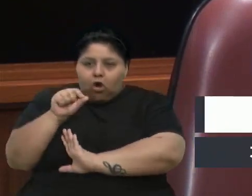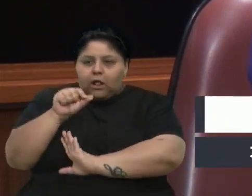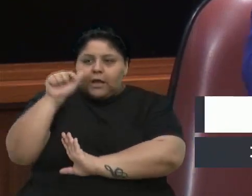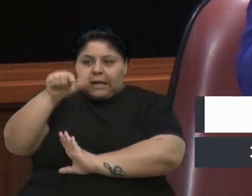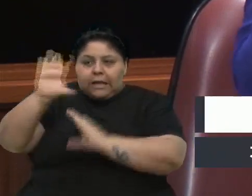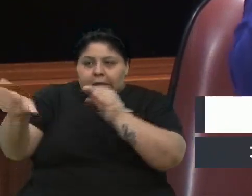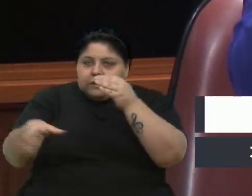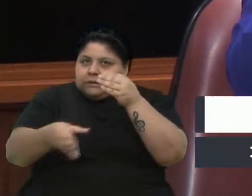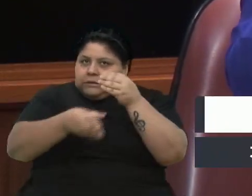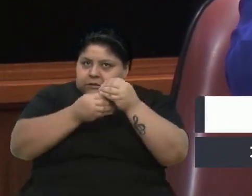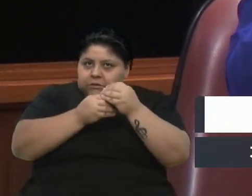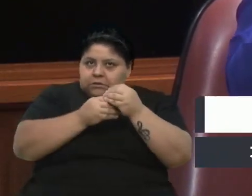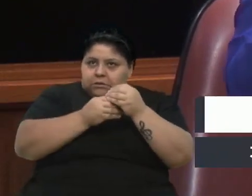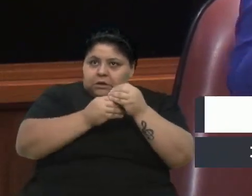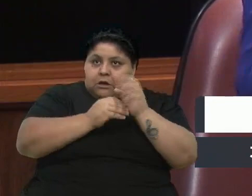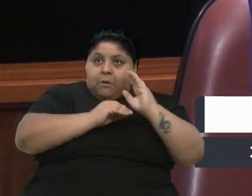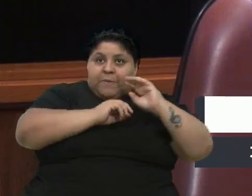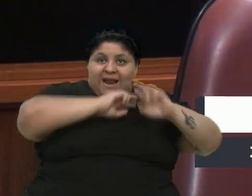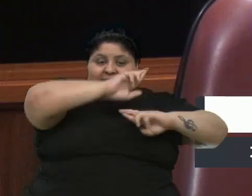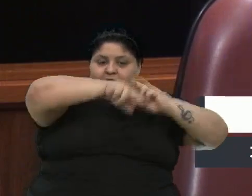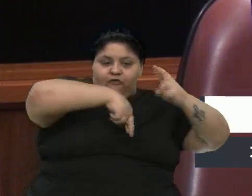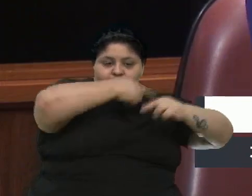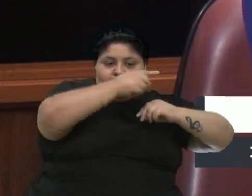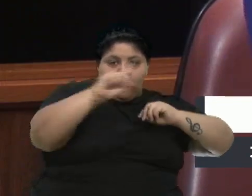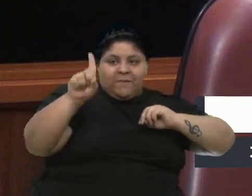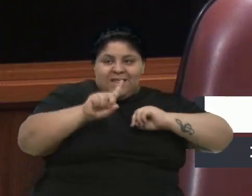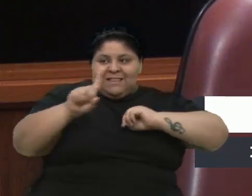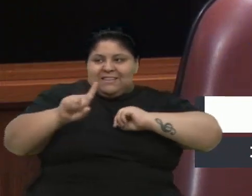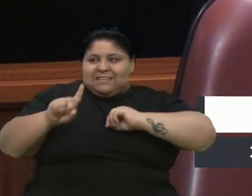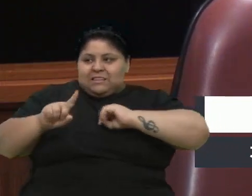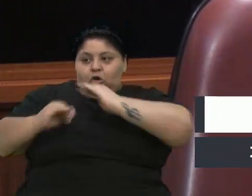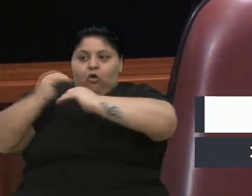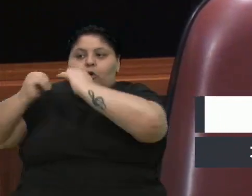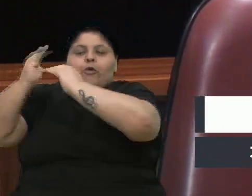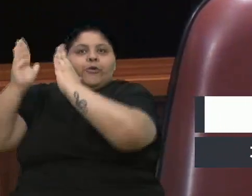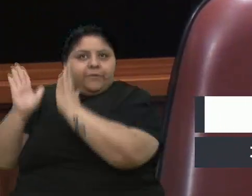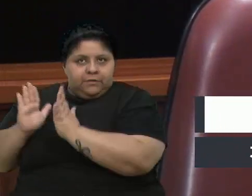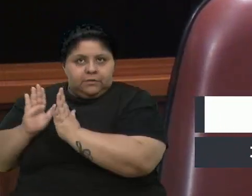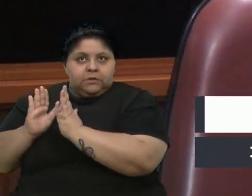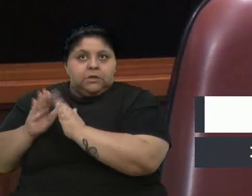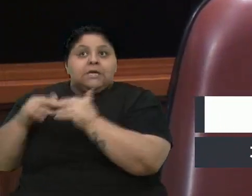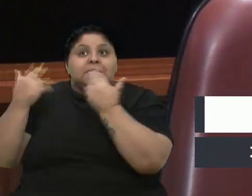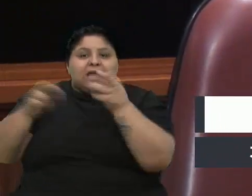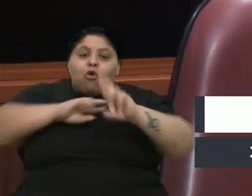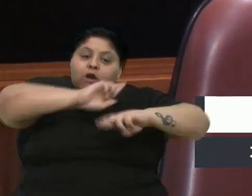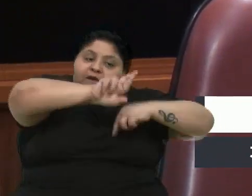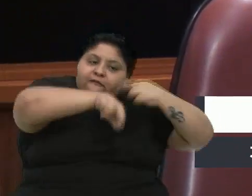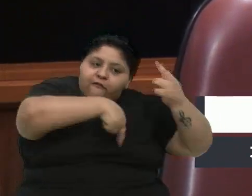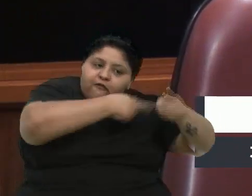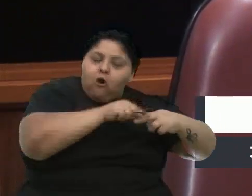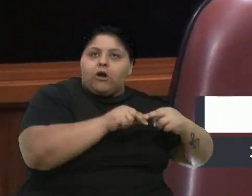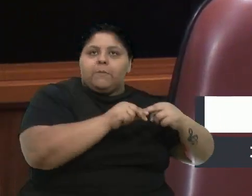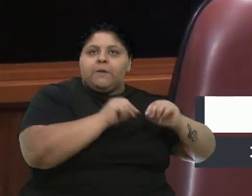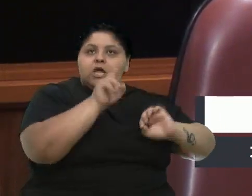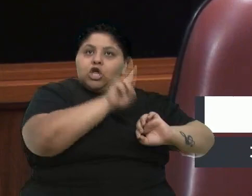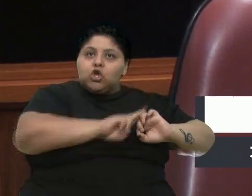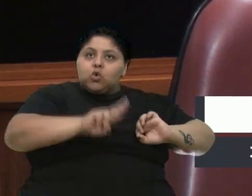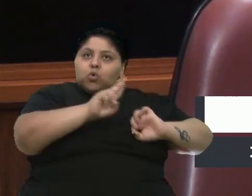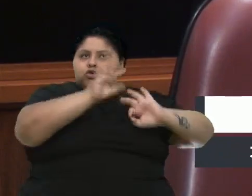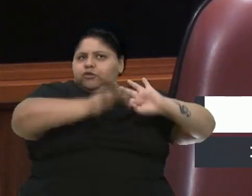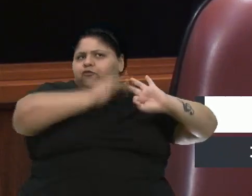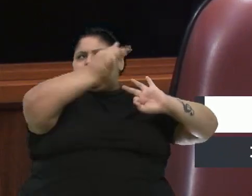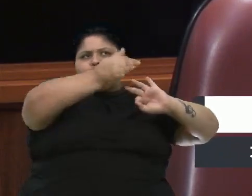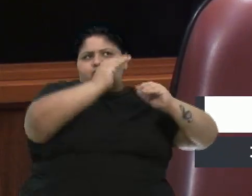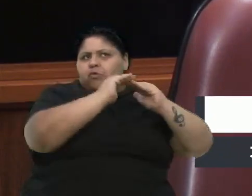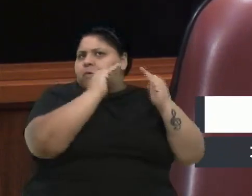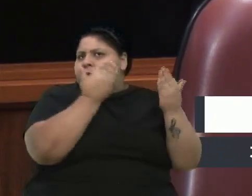emenda era para reforma e não para construção, que se reforme esse prédio e que se use posteriormente para uma